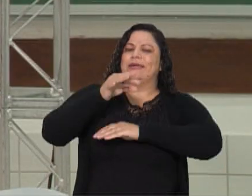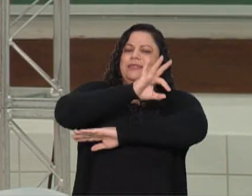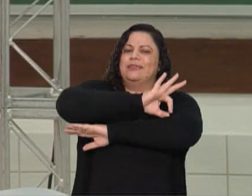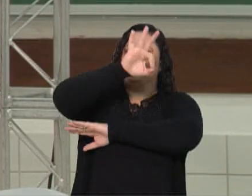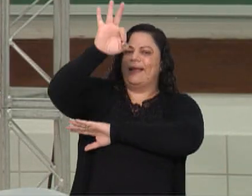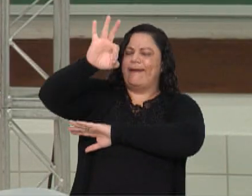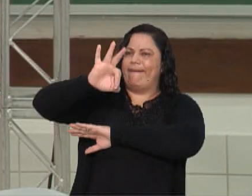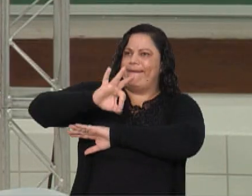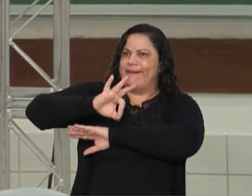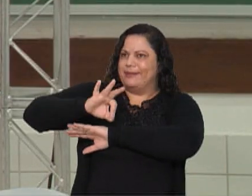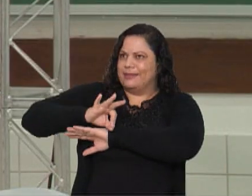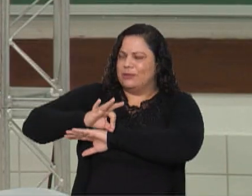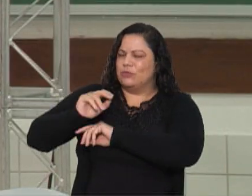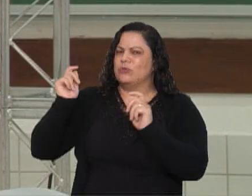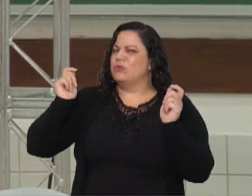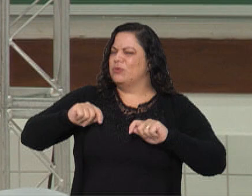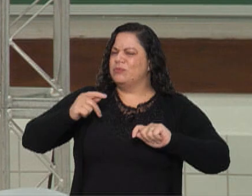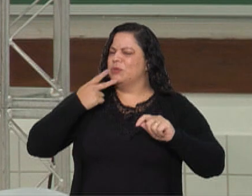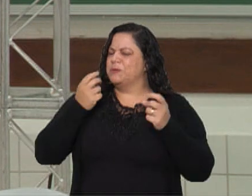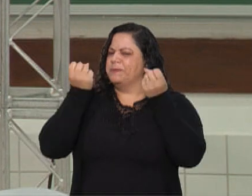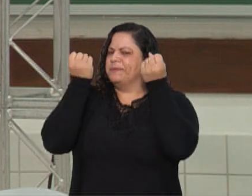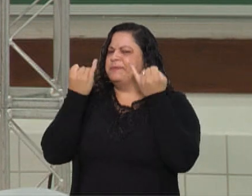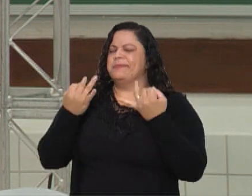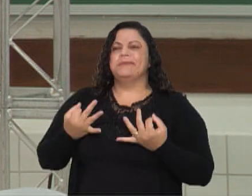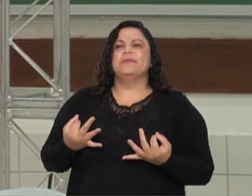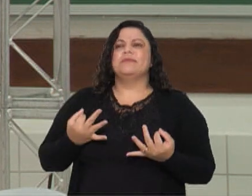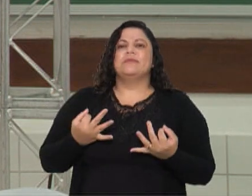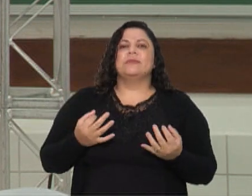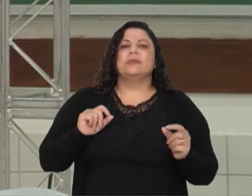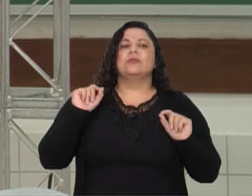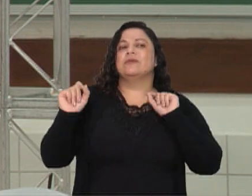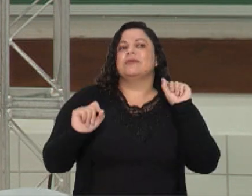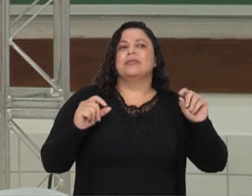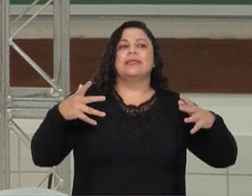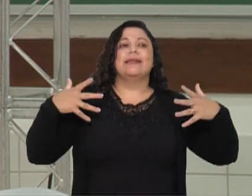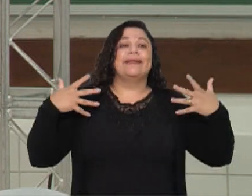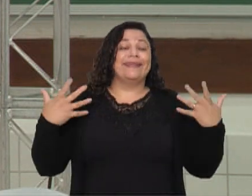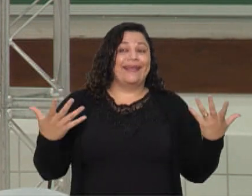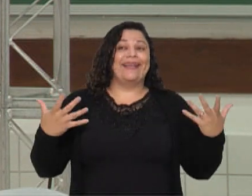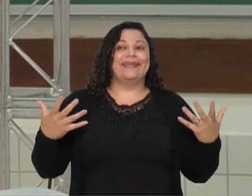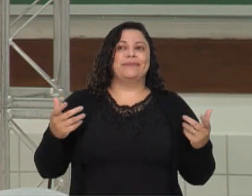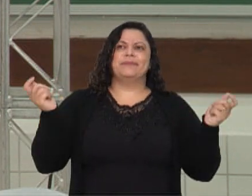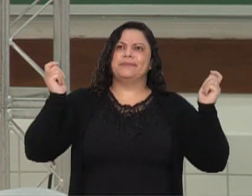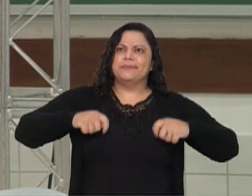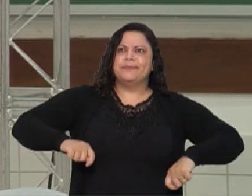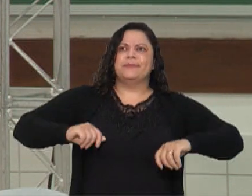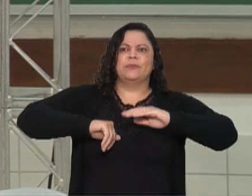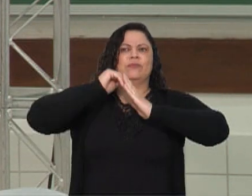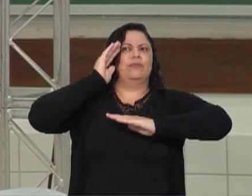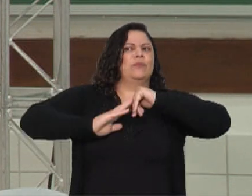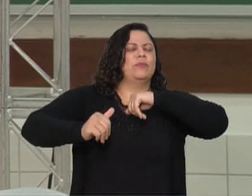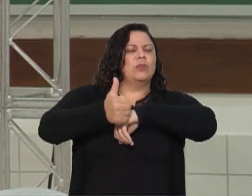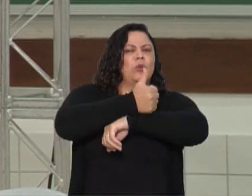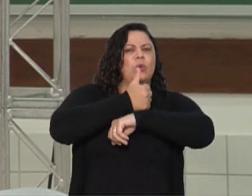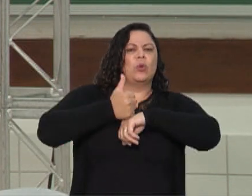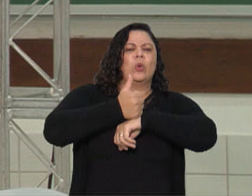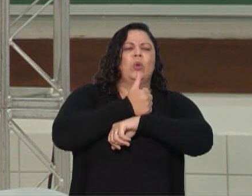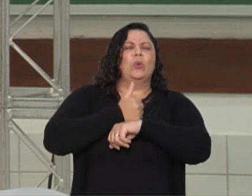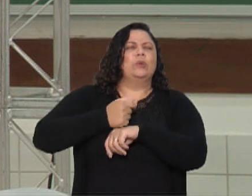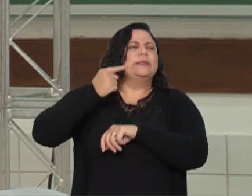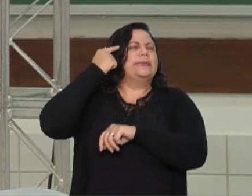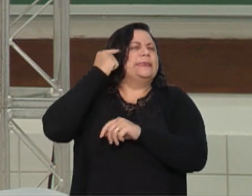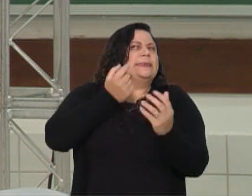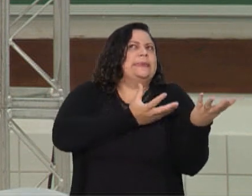arquitetura, a gente pode dizer o quê? A gente pode dizer que os arquitetos têm muitos desafios quando vão fazer um